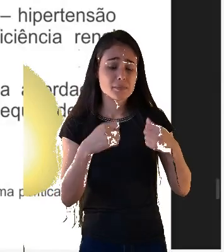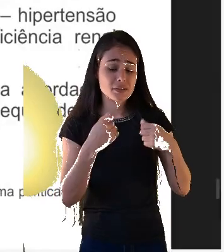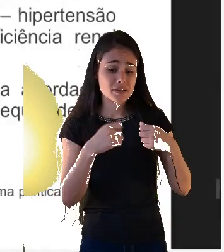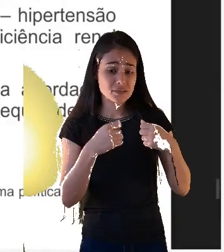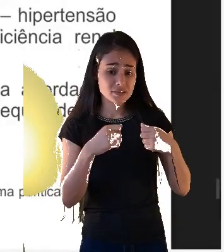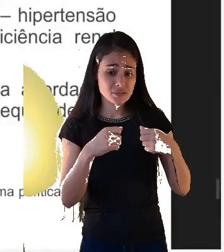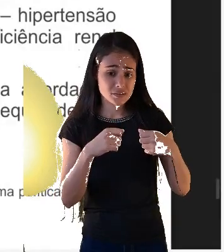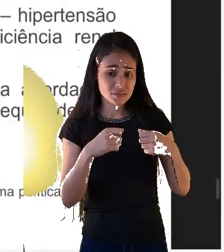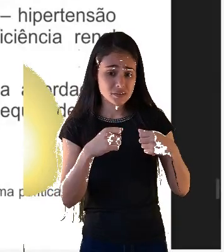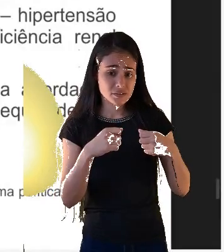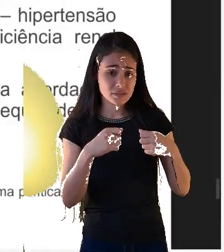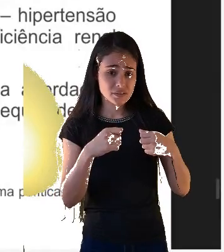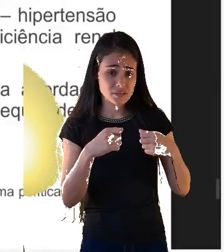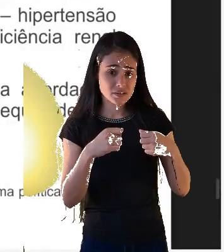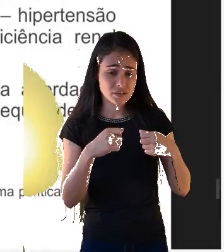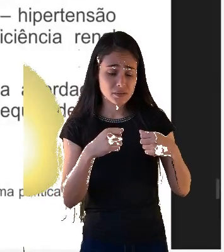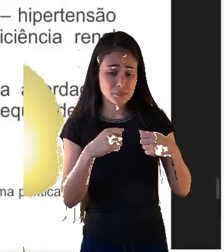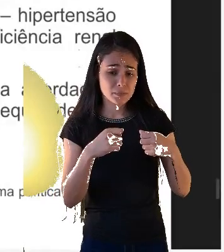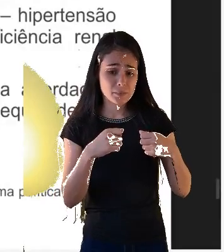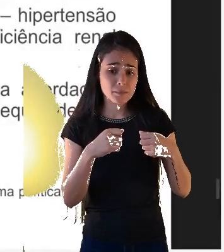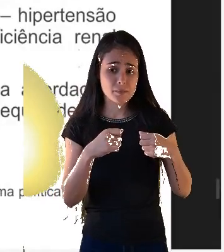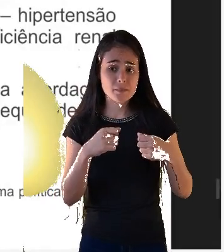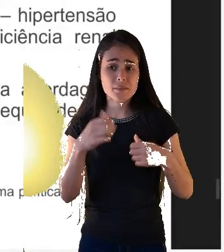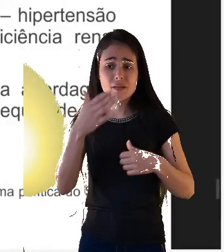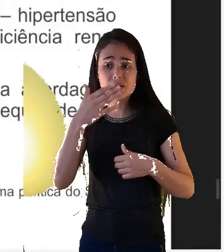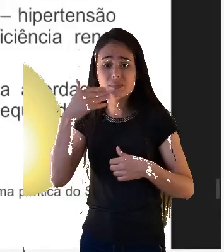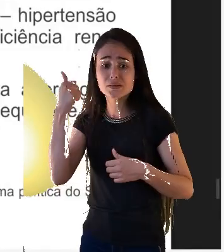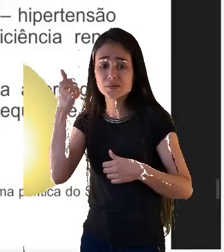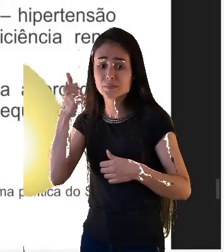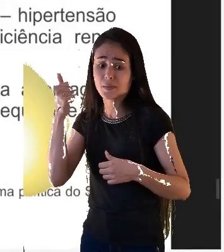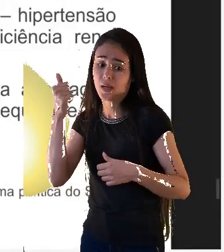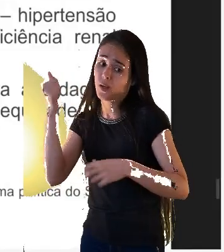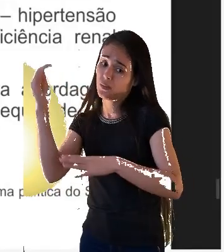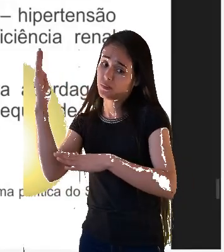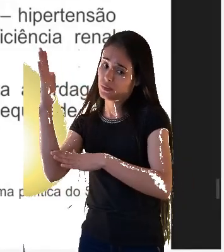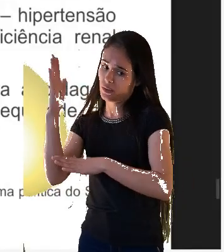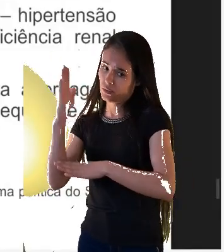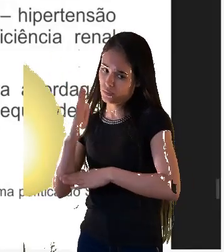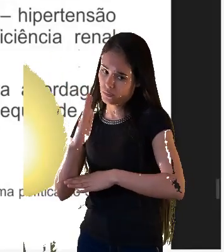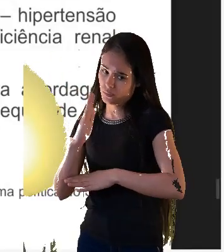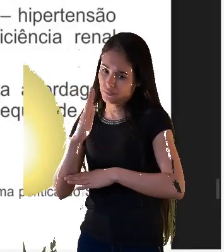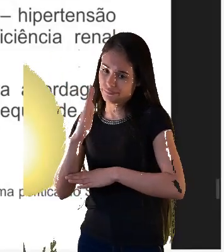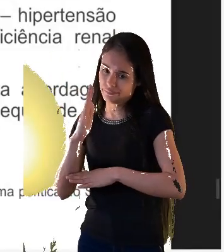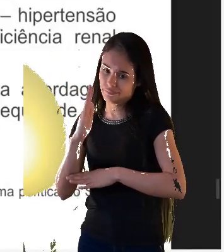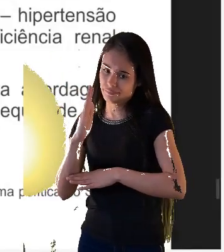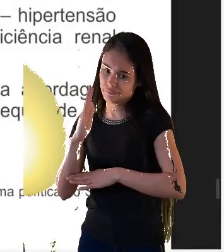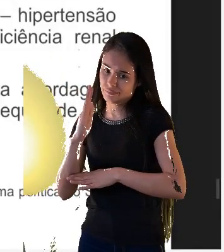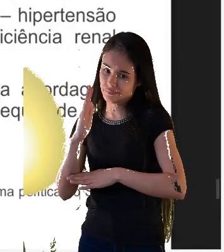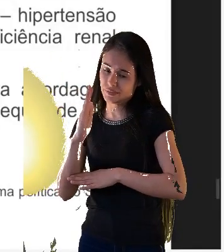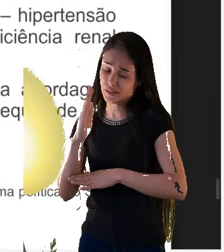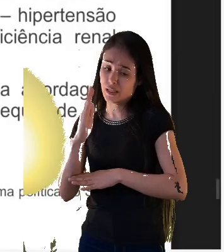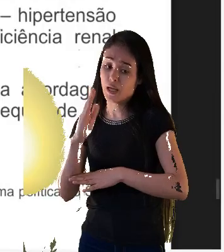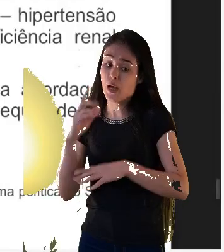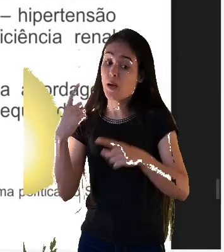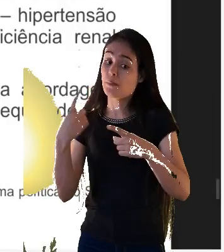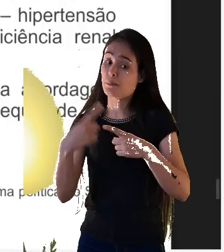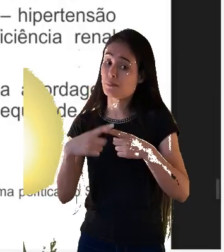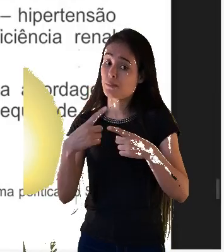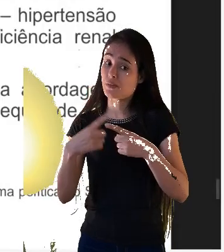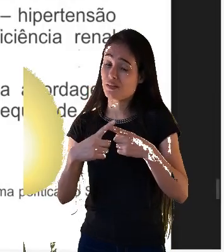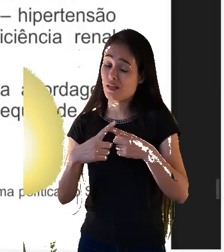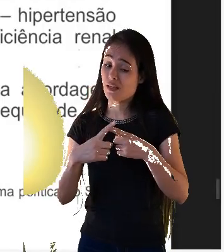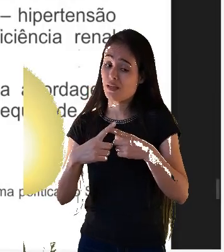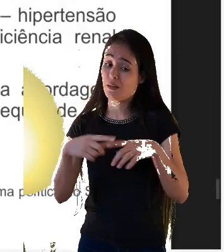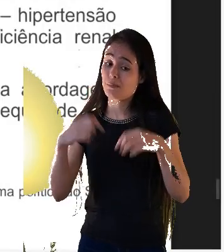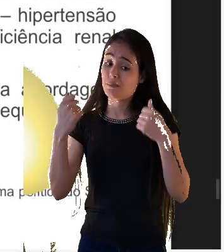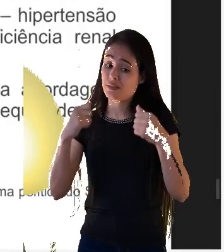Então, tudo isso, gente, todas essas informações eu tirei de um documento que se chama Política Nacional